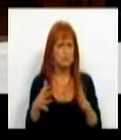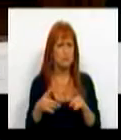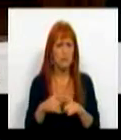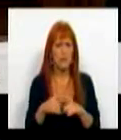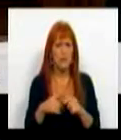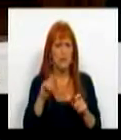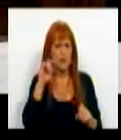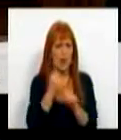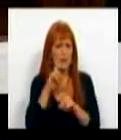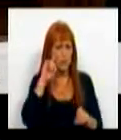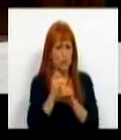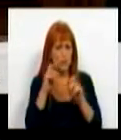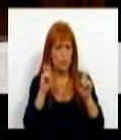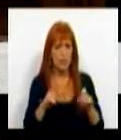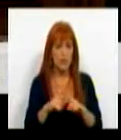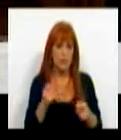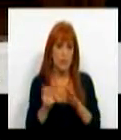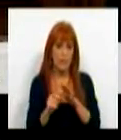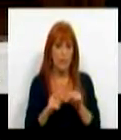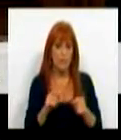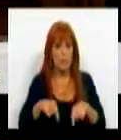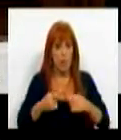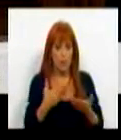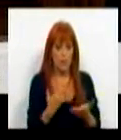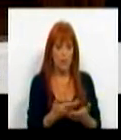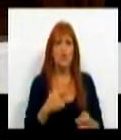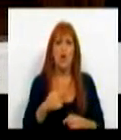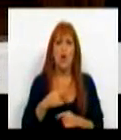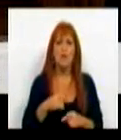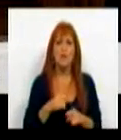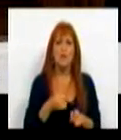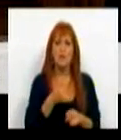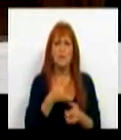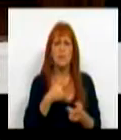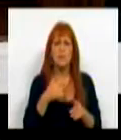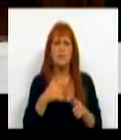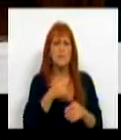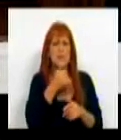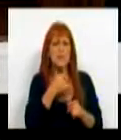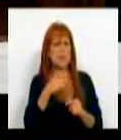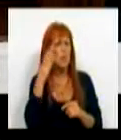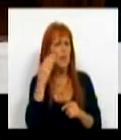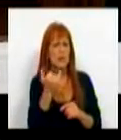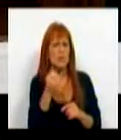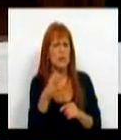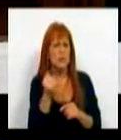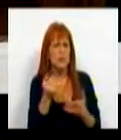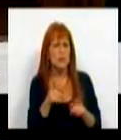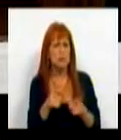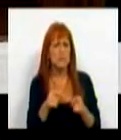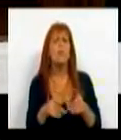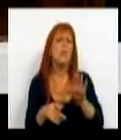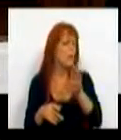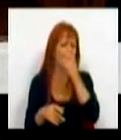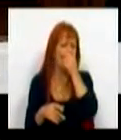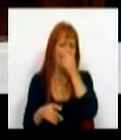na ação de supervisão e foi descontada para efeito de fundos próprios. A nossa terminação, eu creio que foi 2012. Portanto, ela foi... Sim,